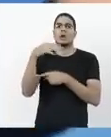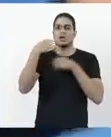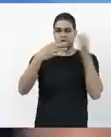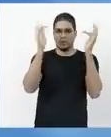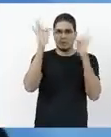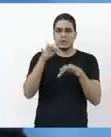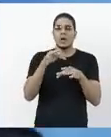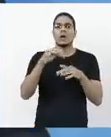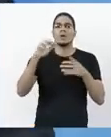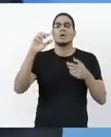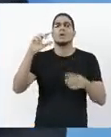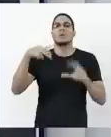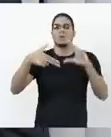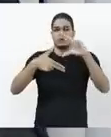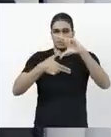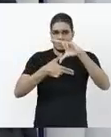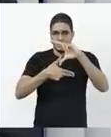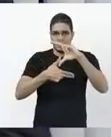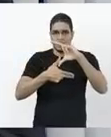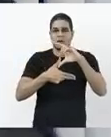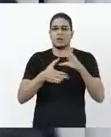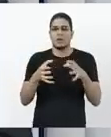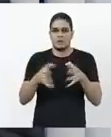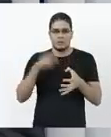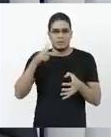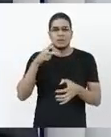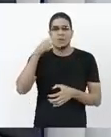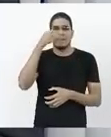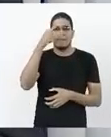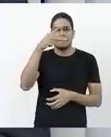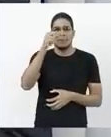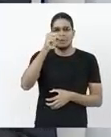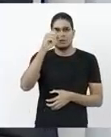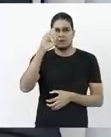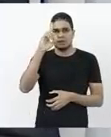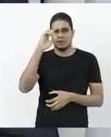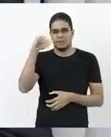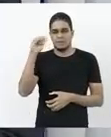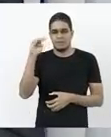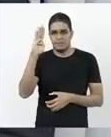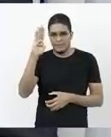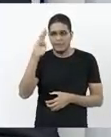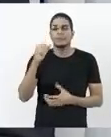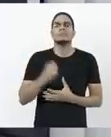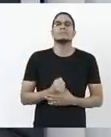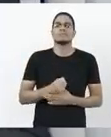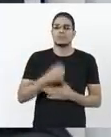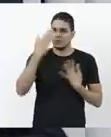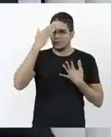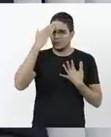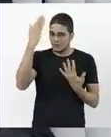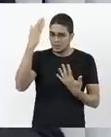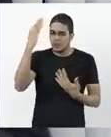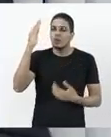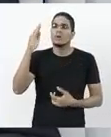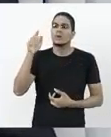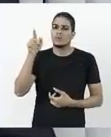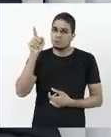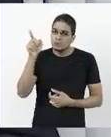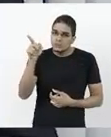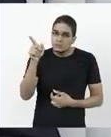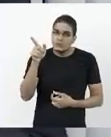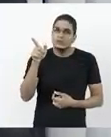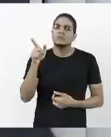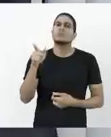PSDB, com a palavra, candidato. Bom, quero agradecer a você, eleitor, por estar atento e perceber, inclusive, o que aconteceu hoje nessa